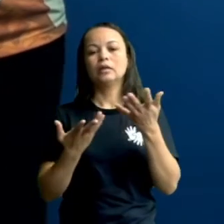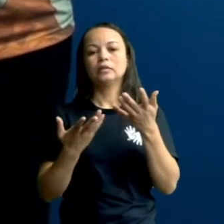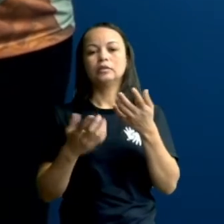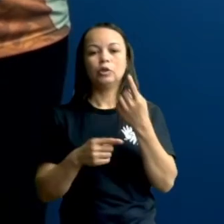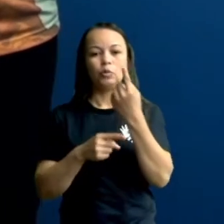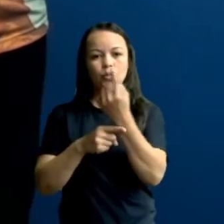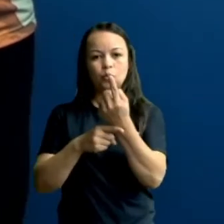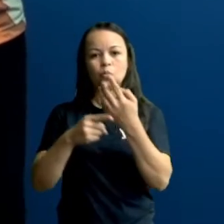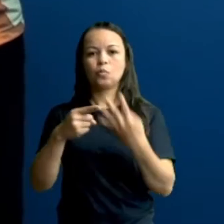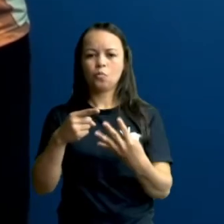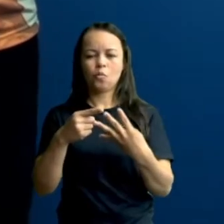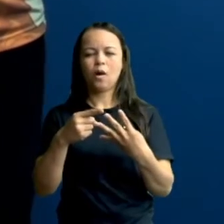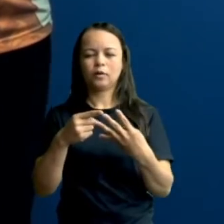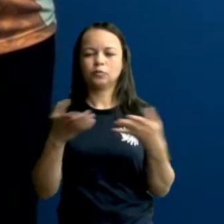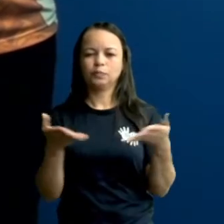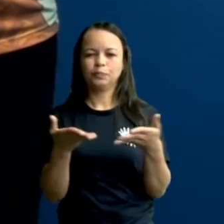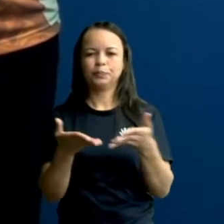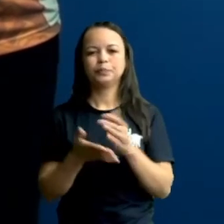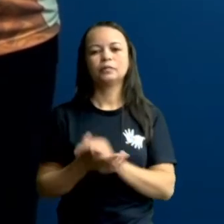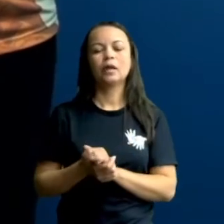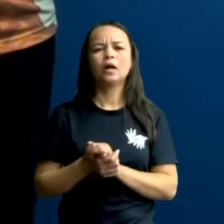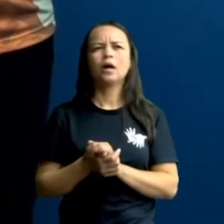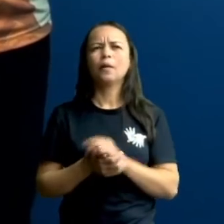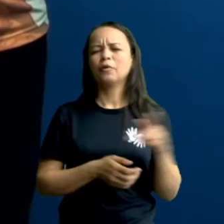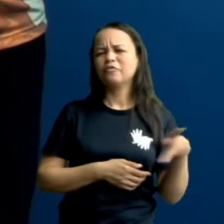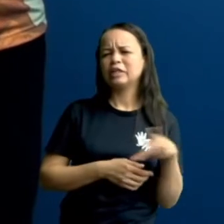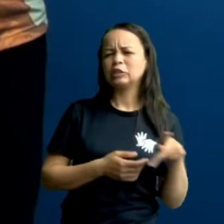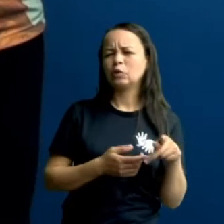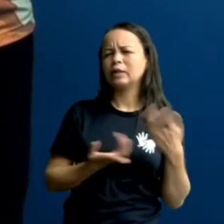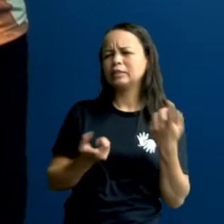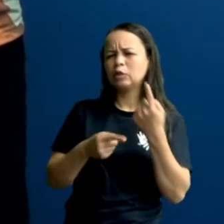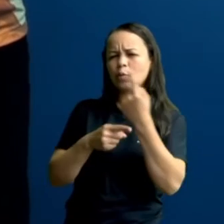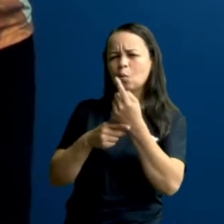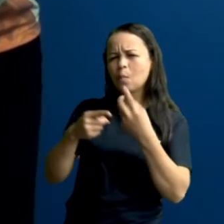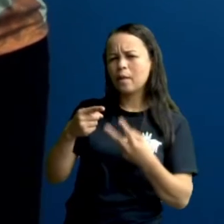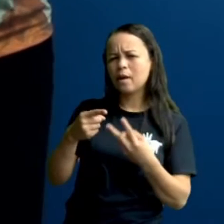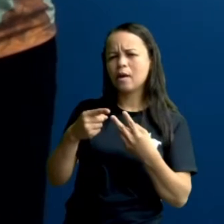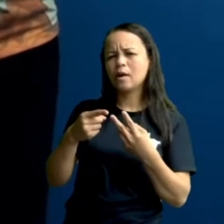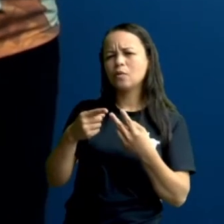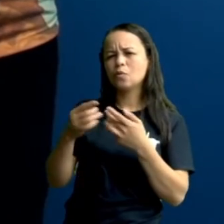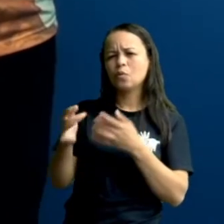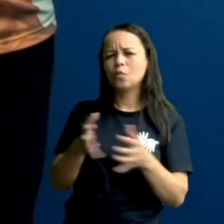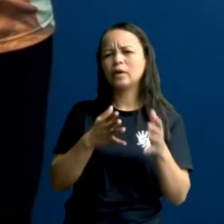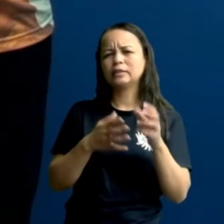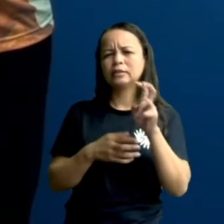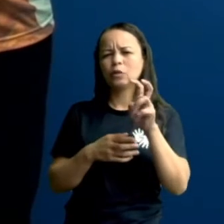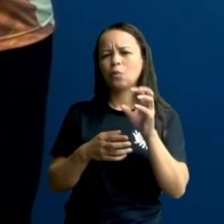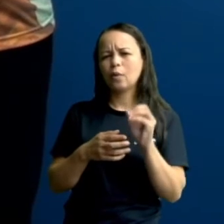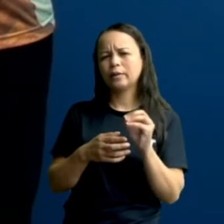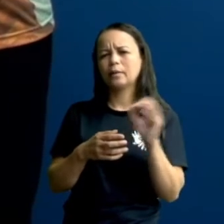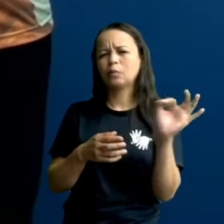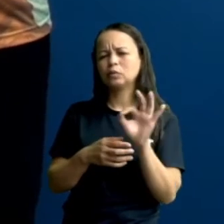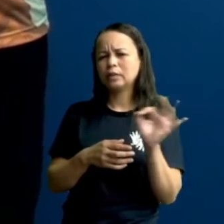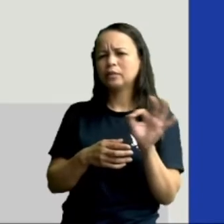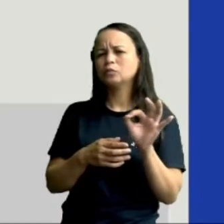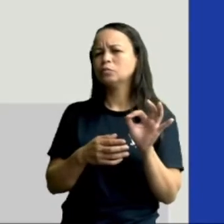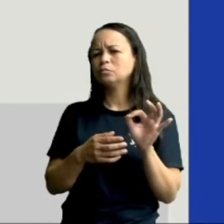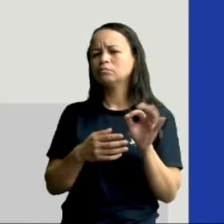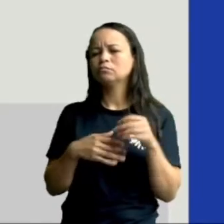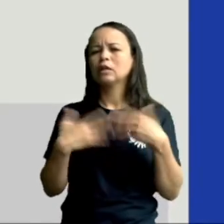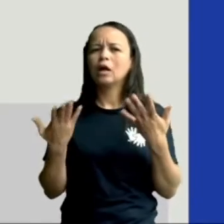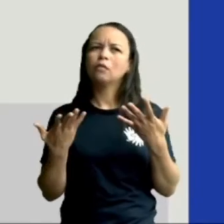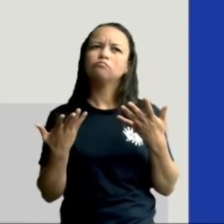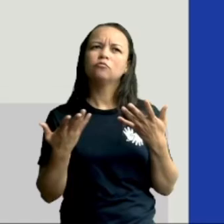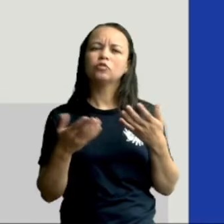1/4, né? Ô, professora, se lá o 1/2 é 50%, 1/4, vamos supor